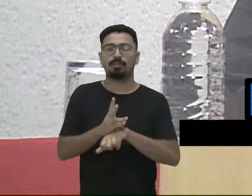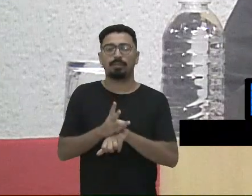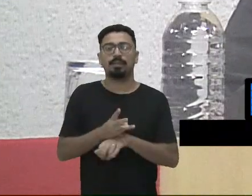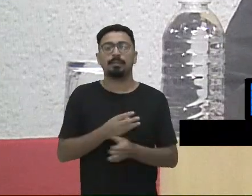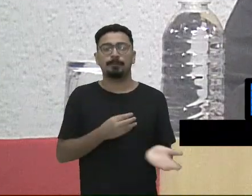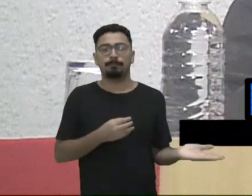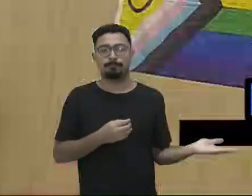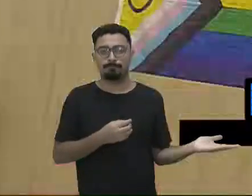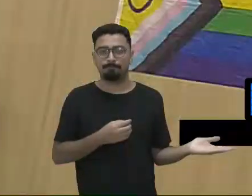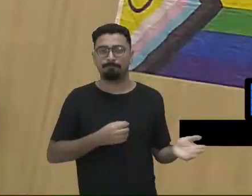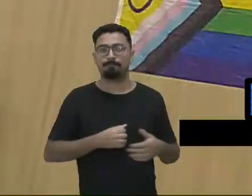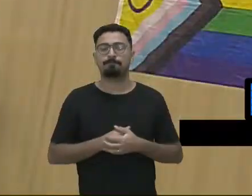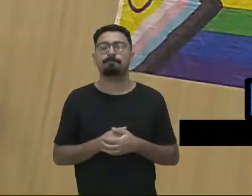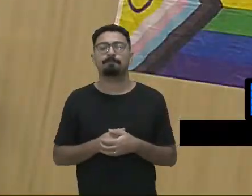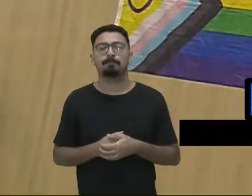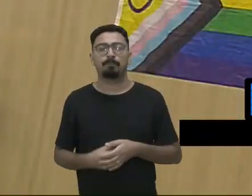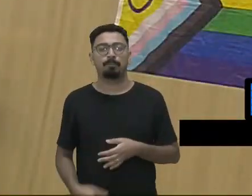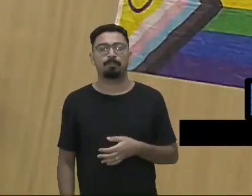10 minutos.